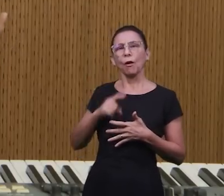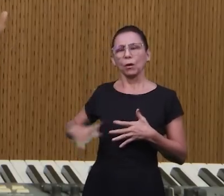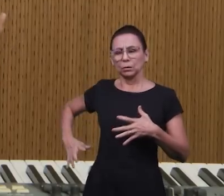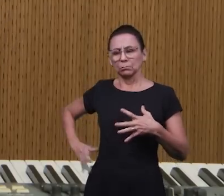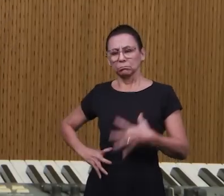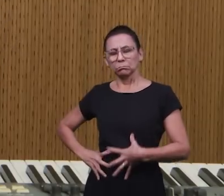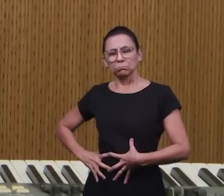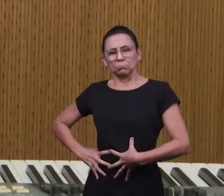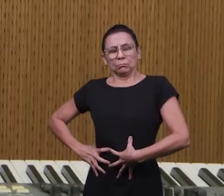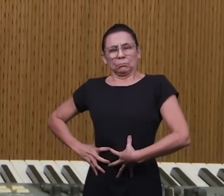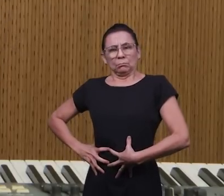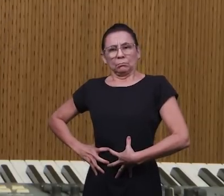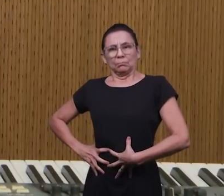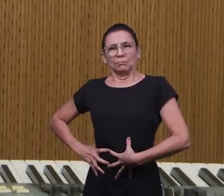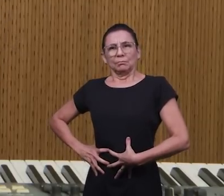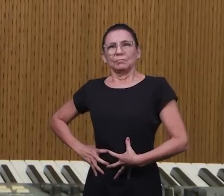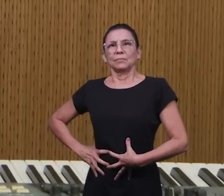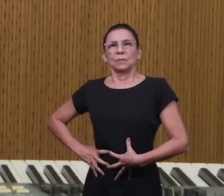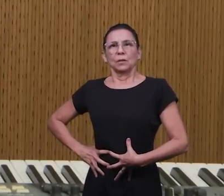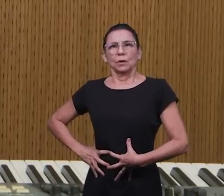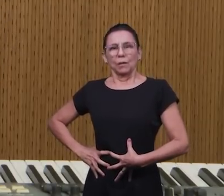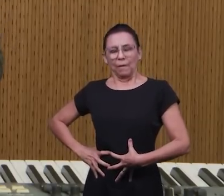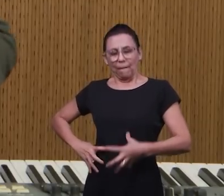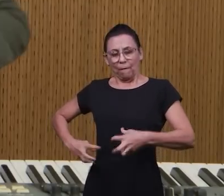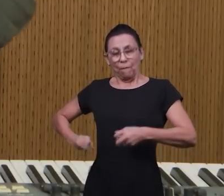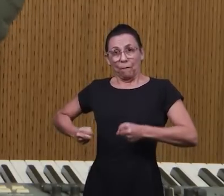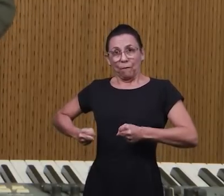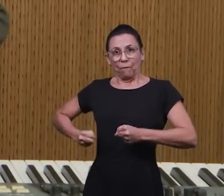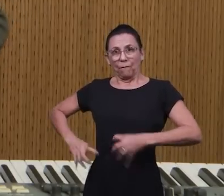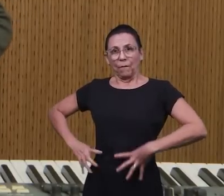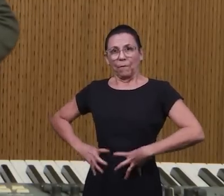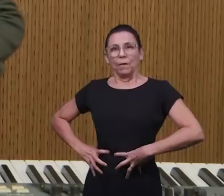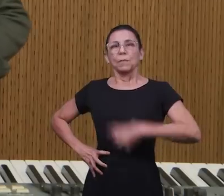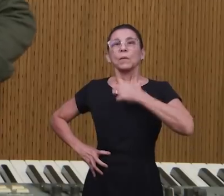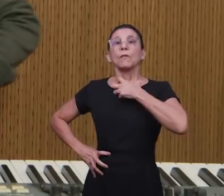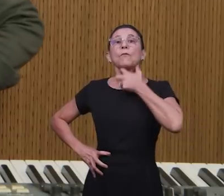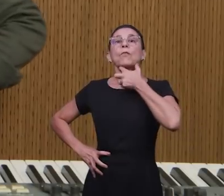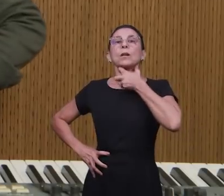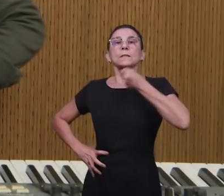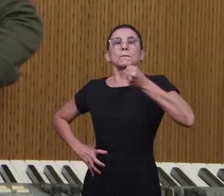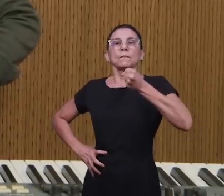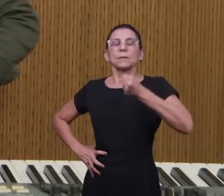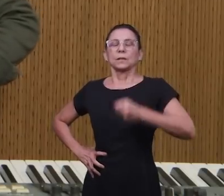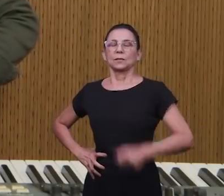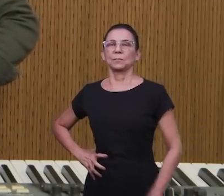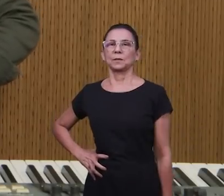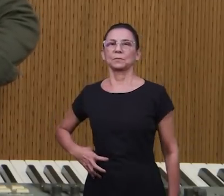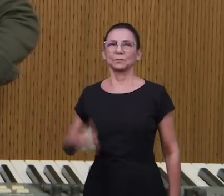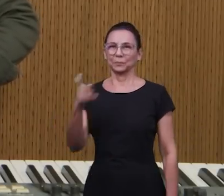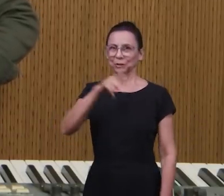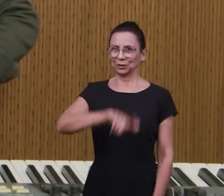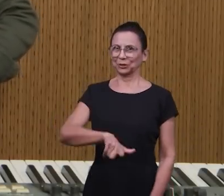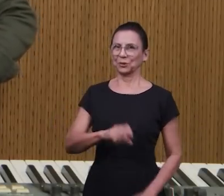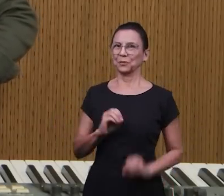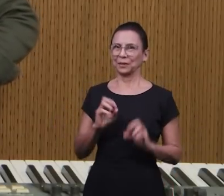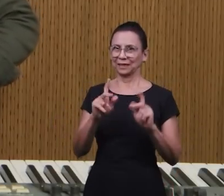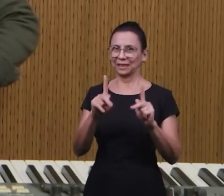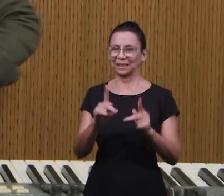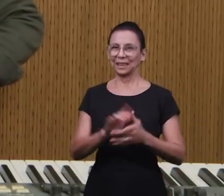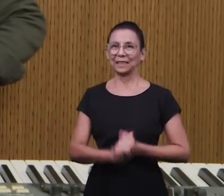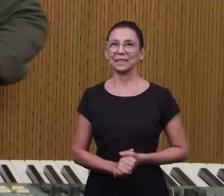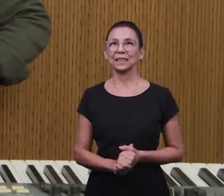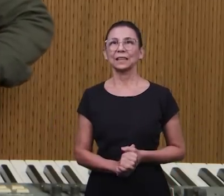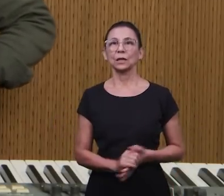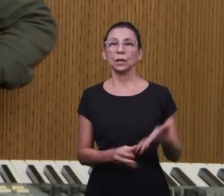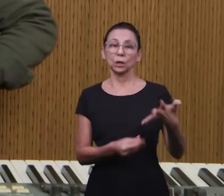em relação à sustentação da voz, ok? Vamos fazer novamente. E agora eu vou colocar notas nesse